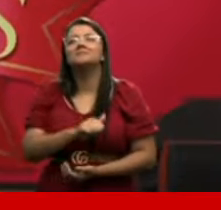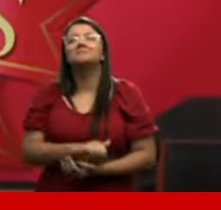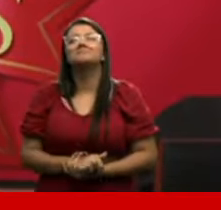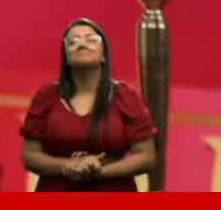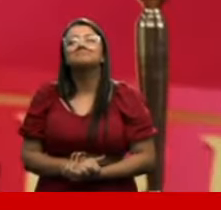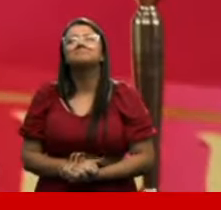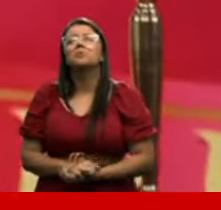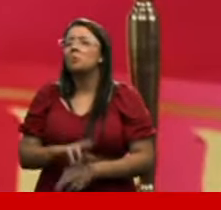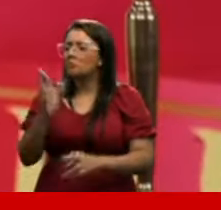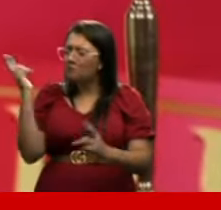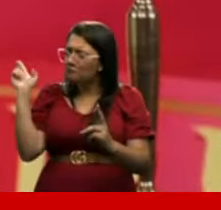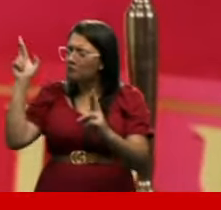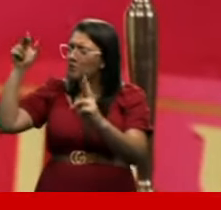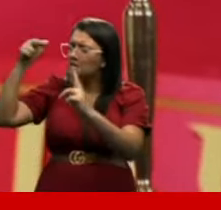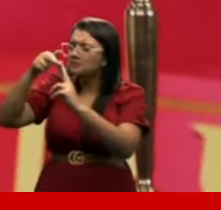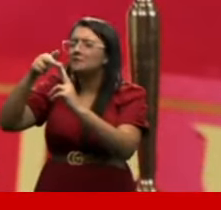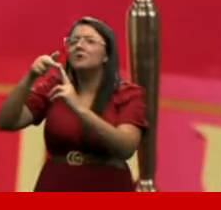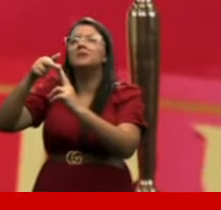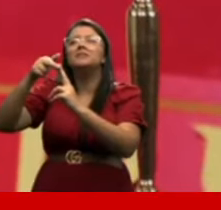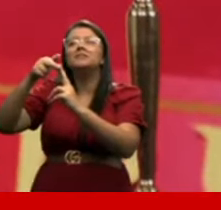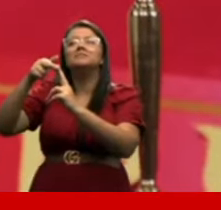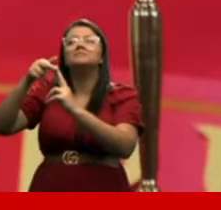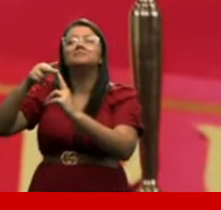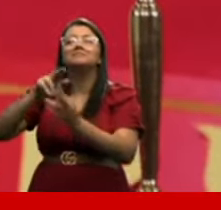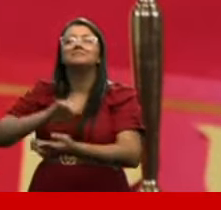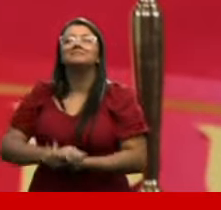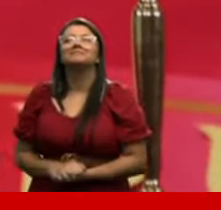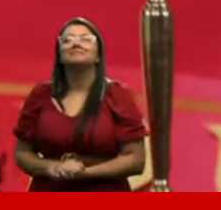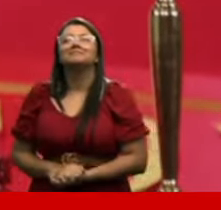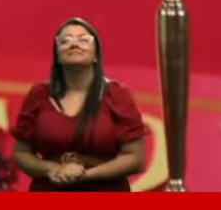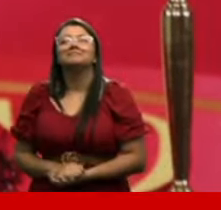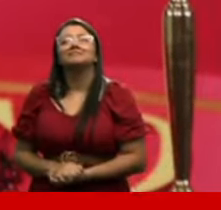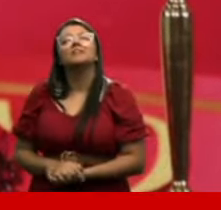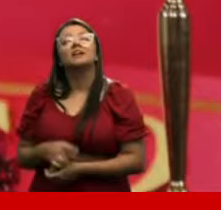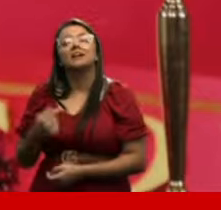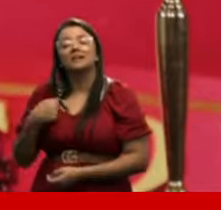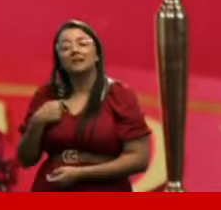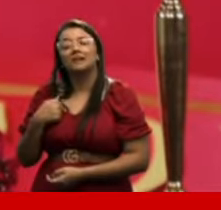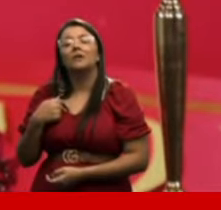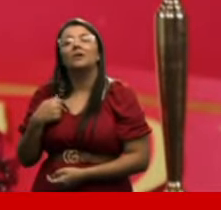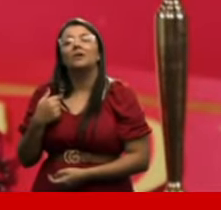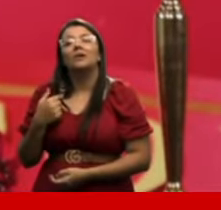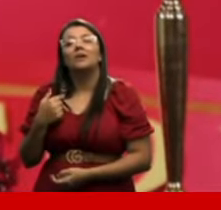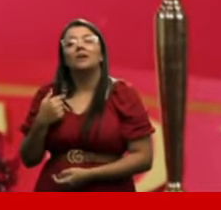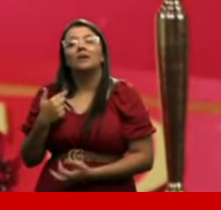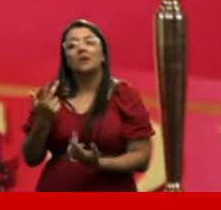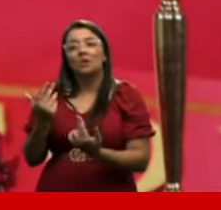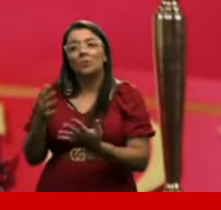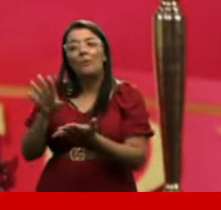Me influenciou muito. E às vezes eu me pego fazendo o que ela fazia antes.